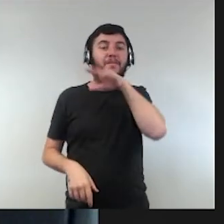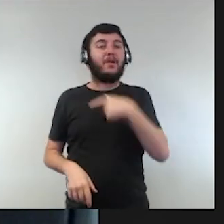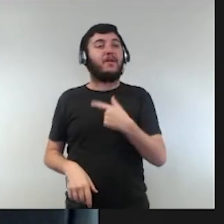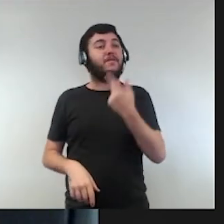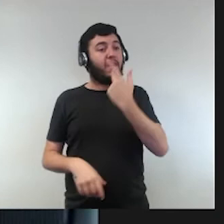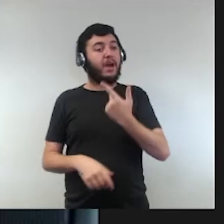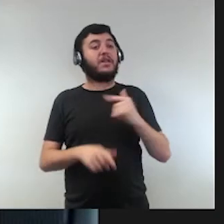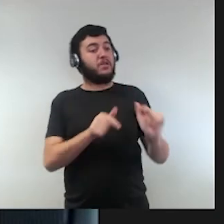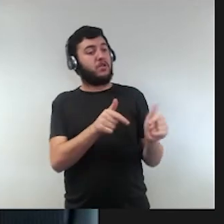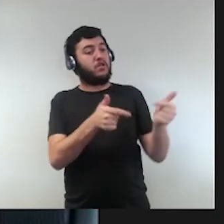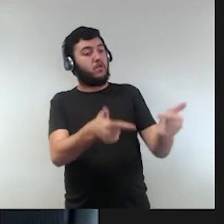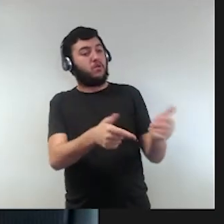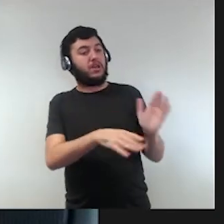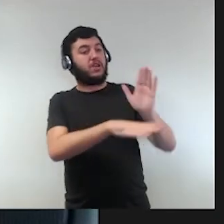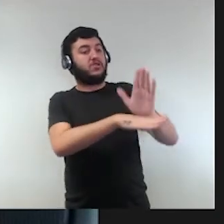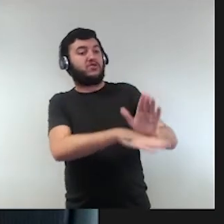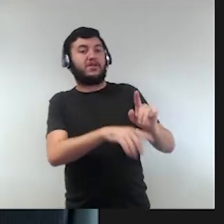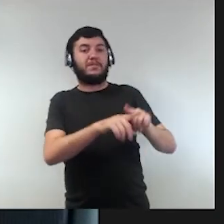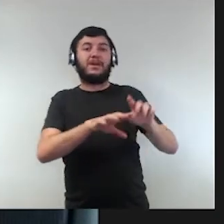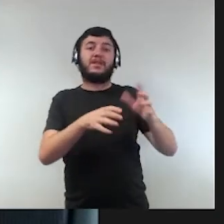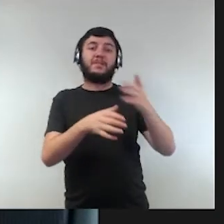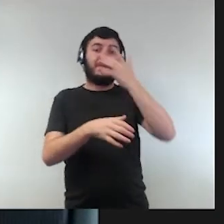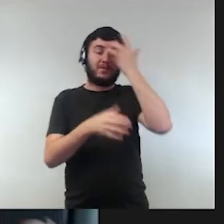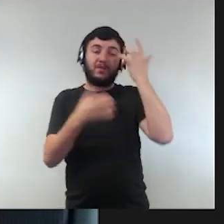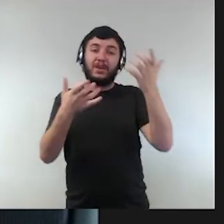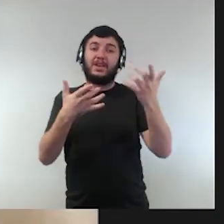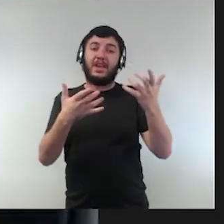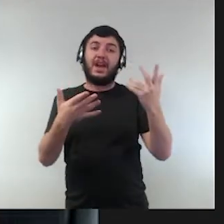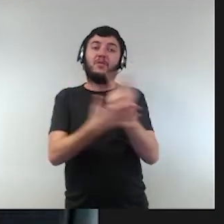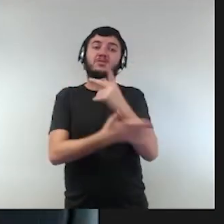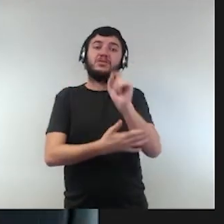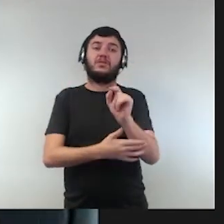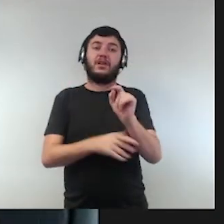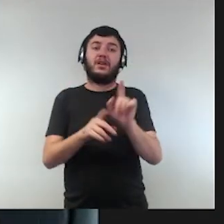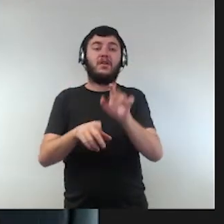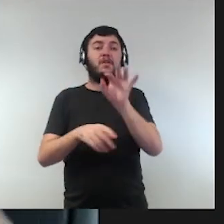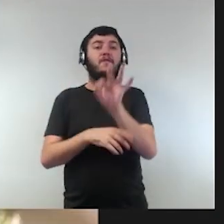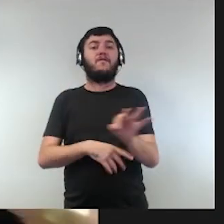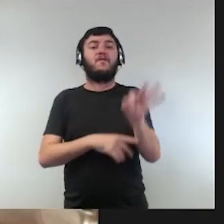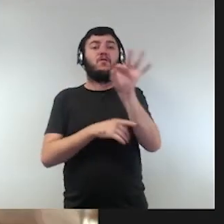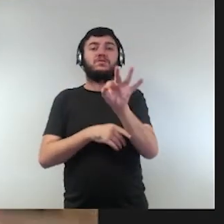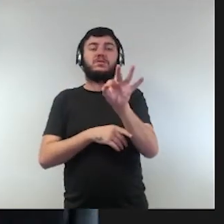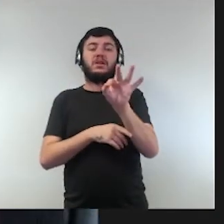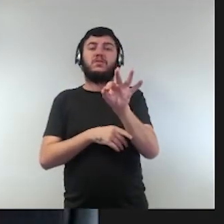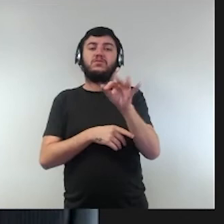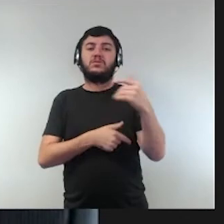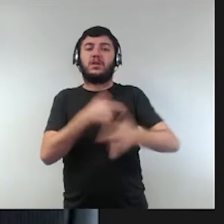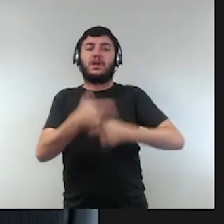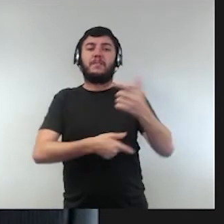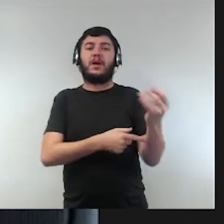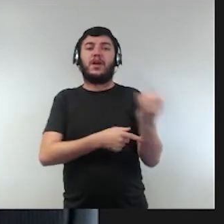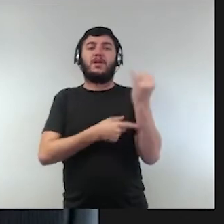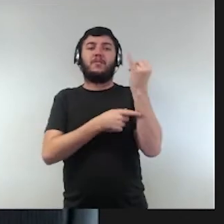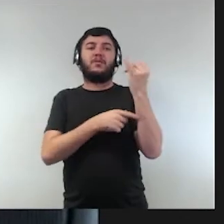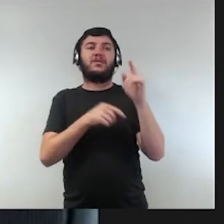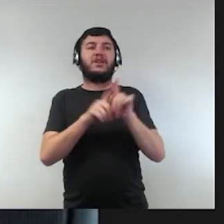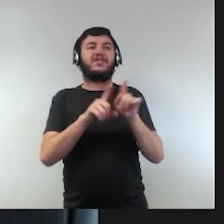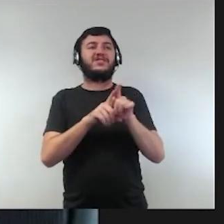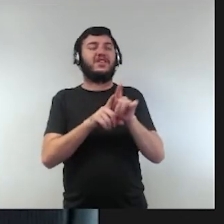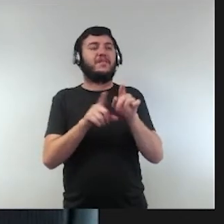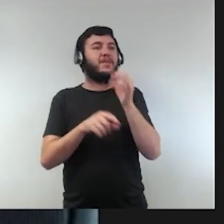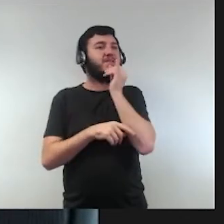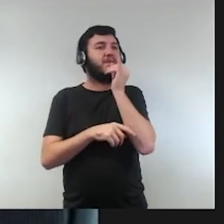primordialmente de saúde, pessoas que querem acabar até com funções relevantes da preservação de fauna, a